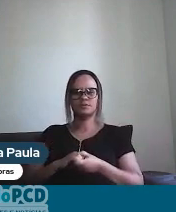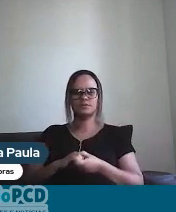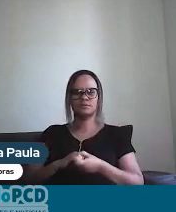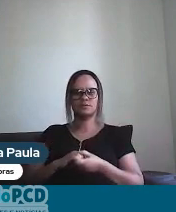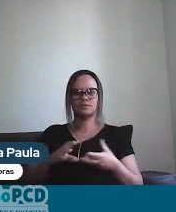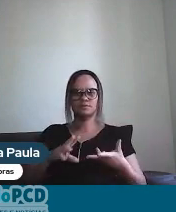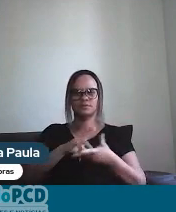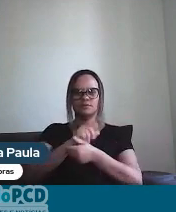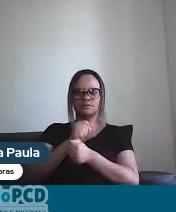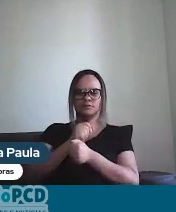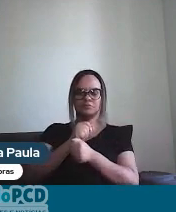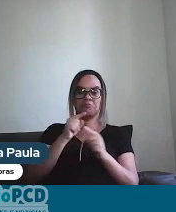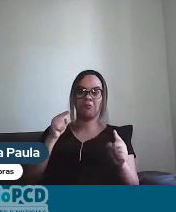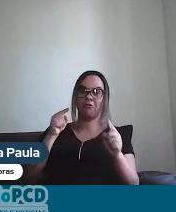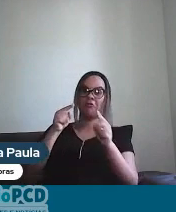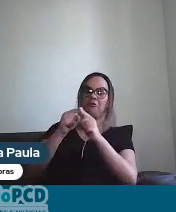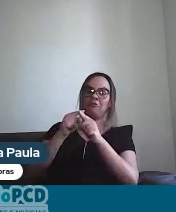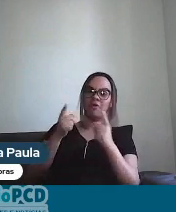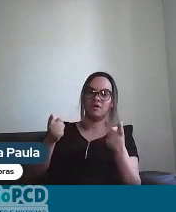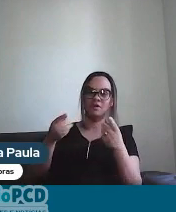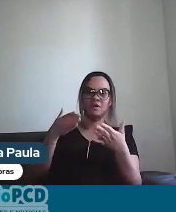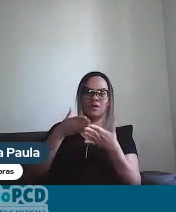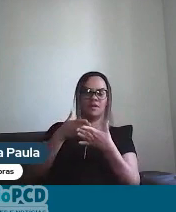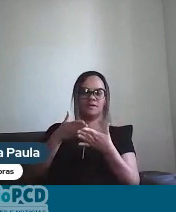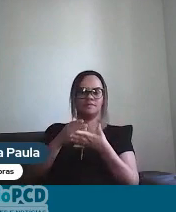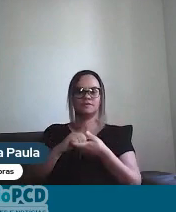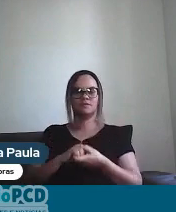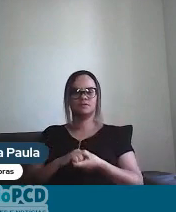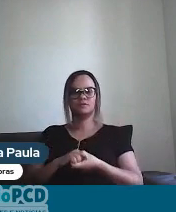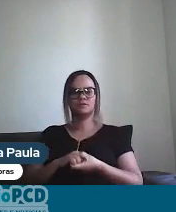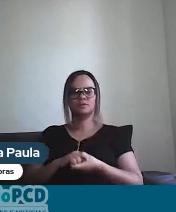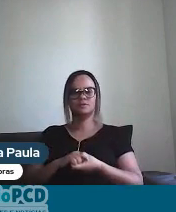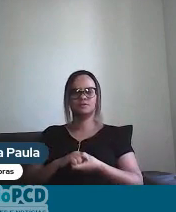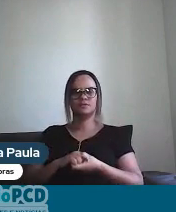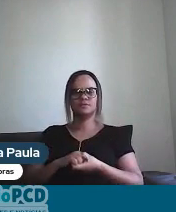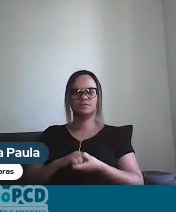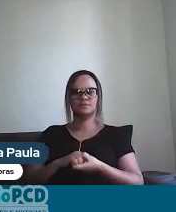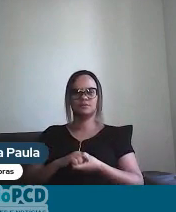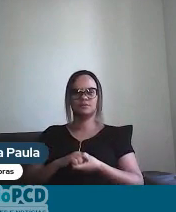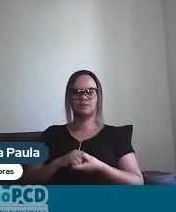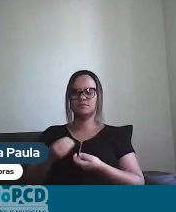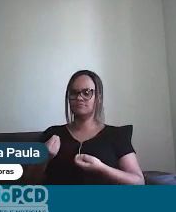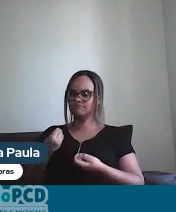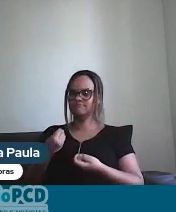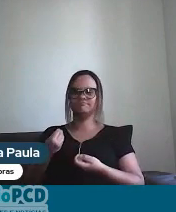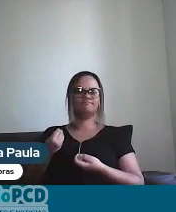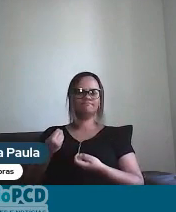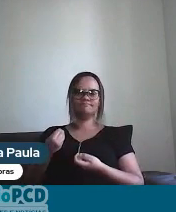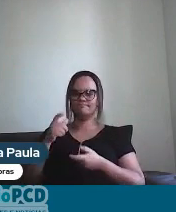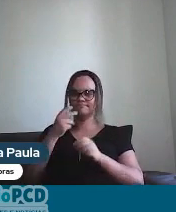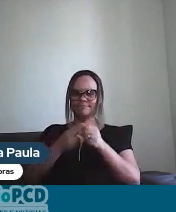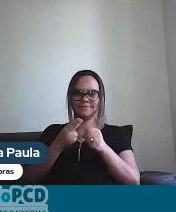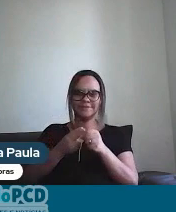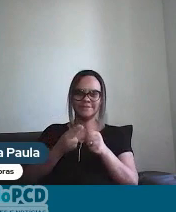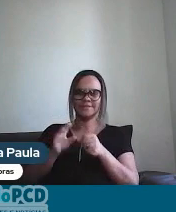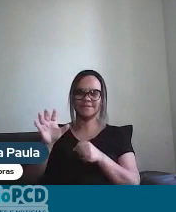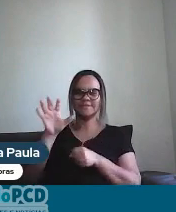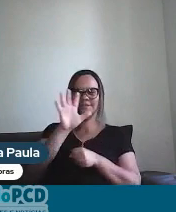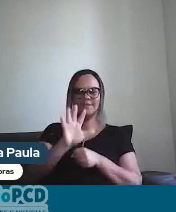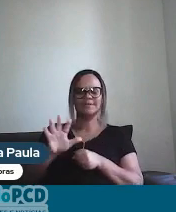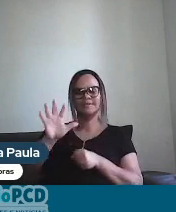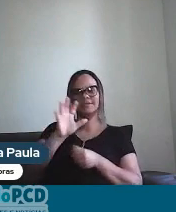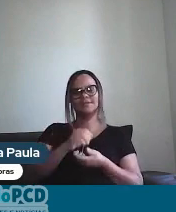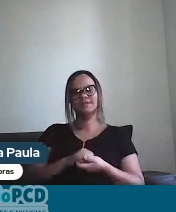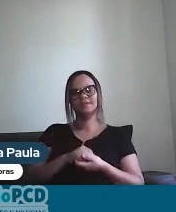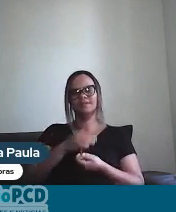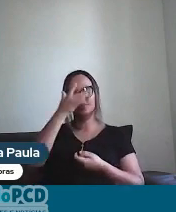mundo ideal, né? Em que a gente não tivesse nenhuma barreira, que a gente sabe muito bem que não é a realidade das nossas cidades. Então, a gente sabe que a